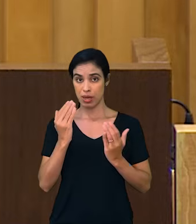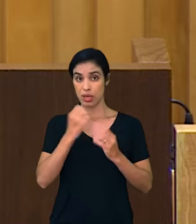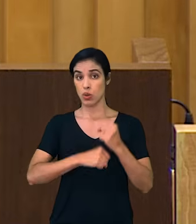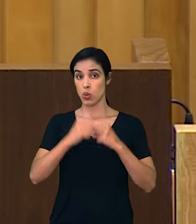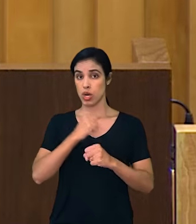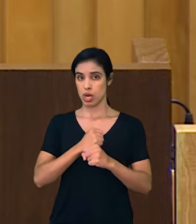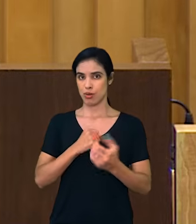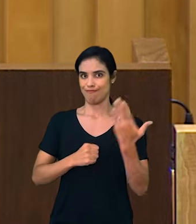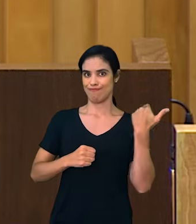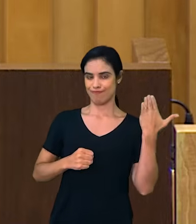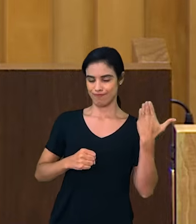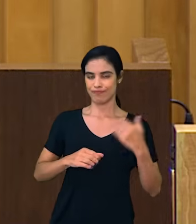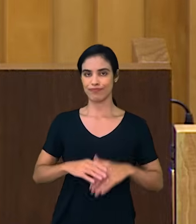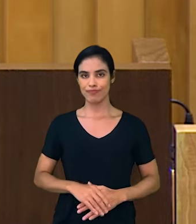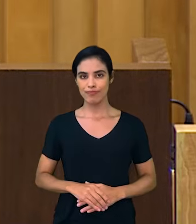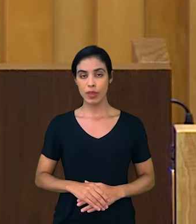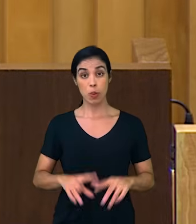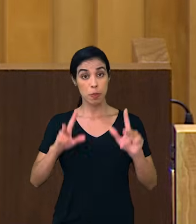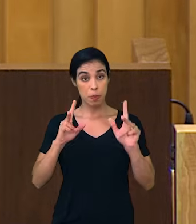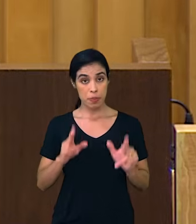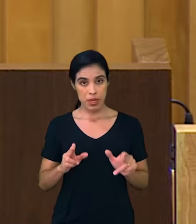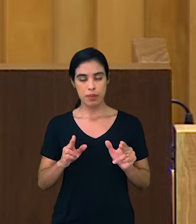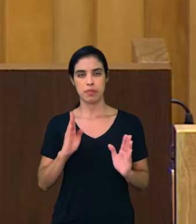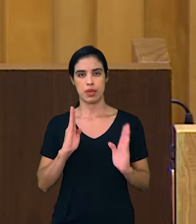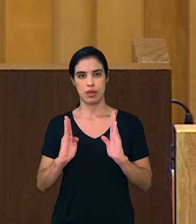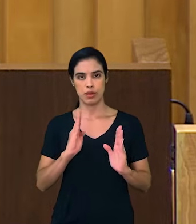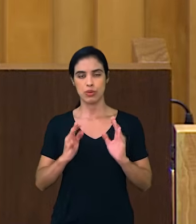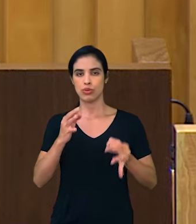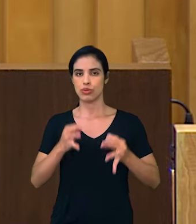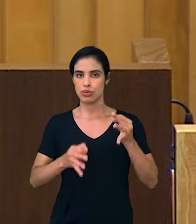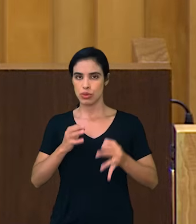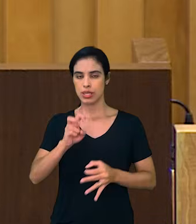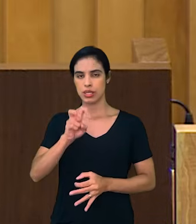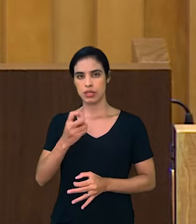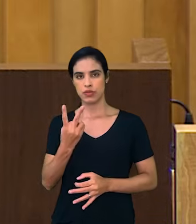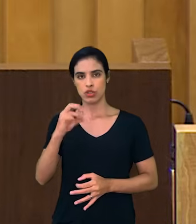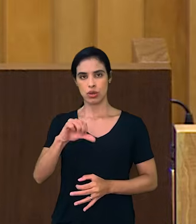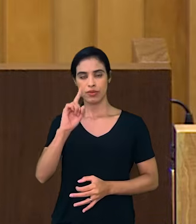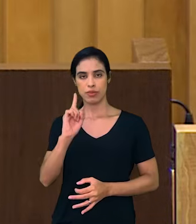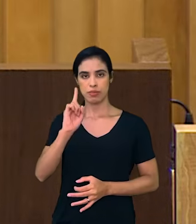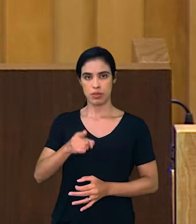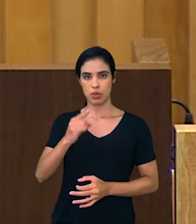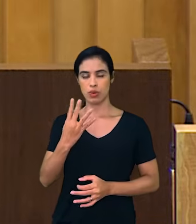ano anterior. No mesmo período, foram julgados